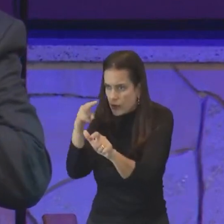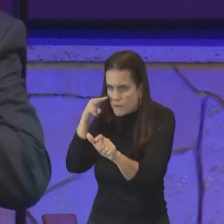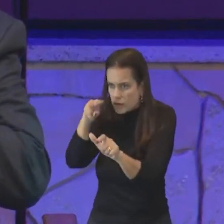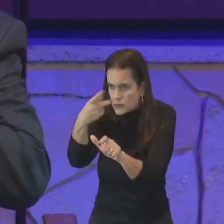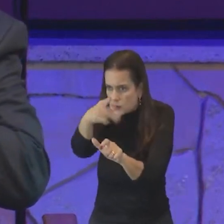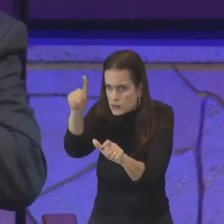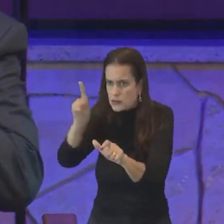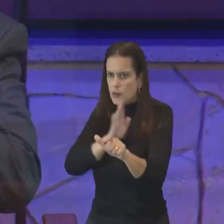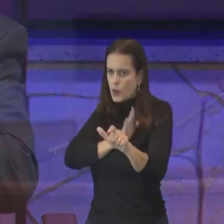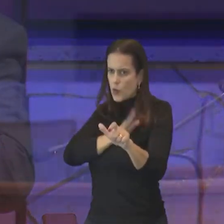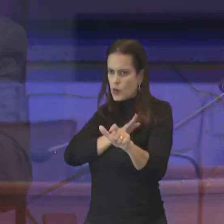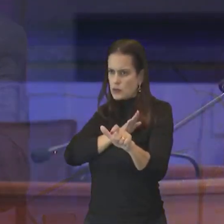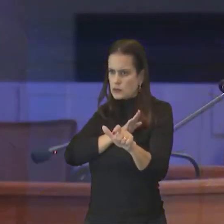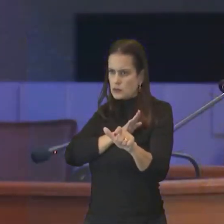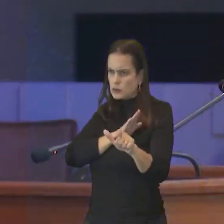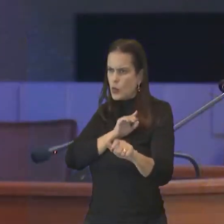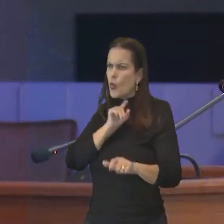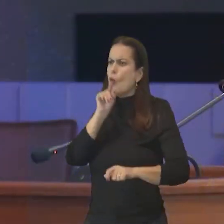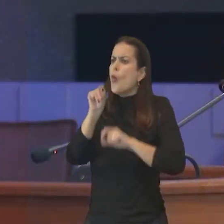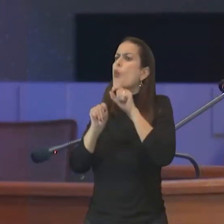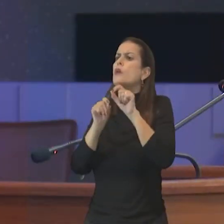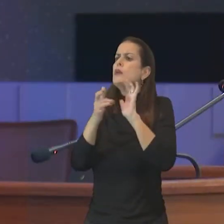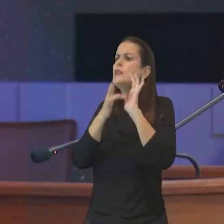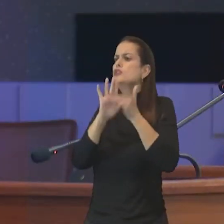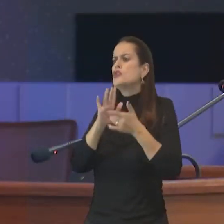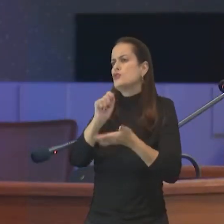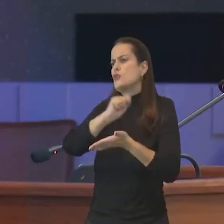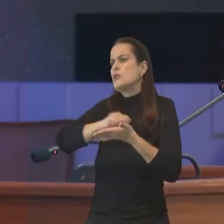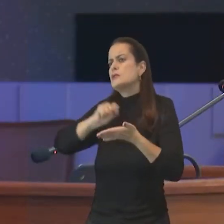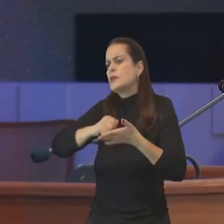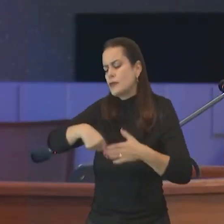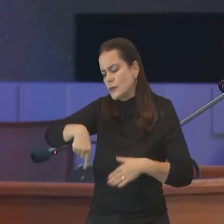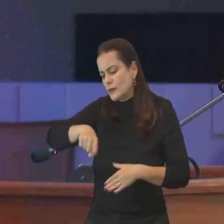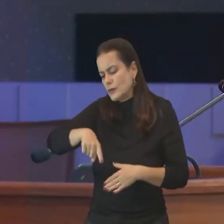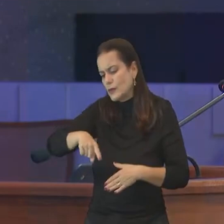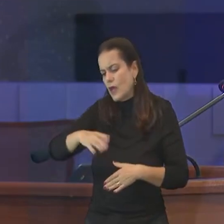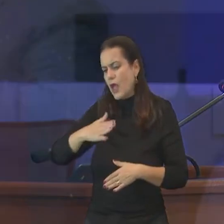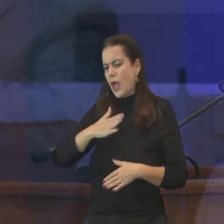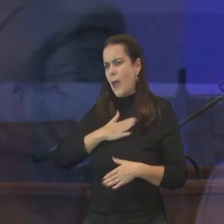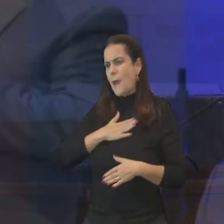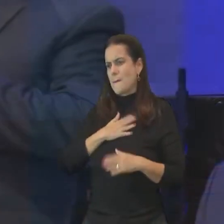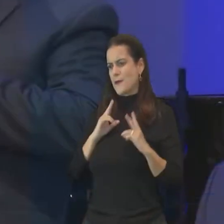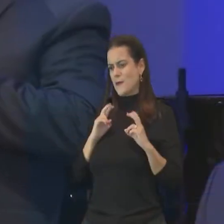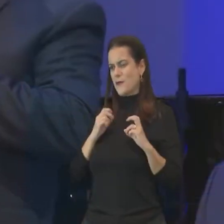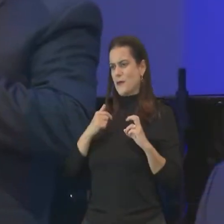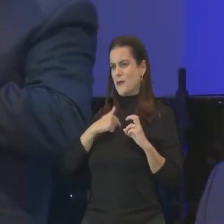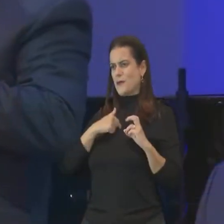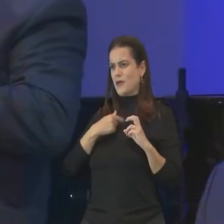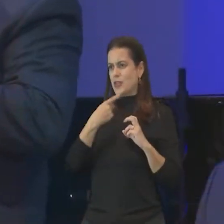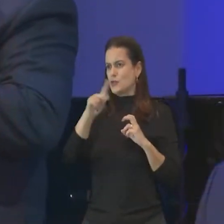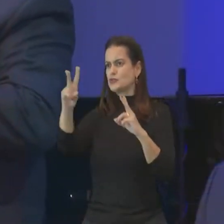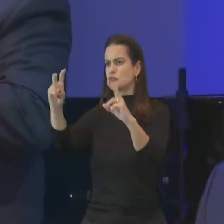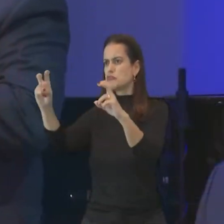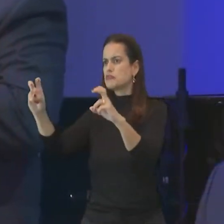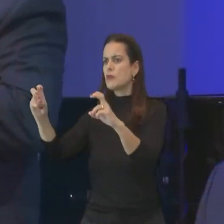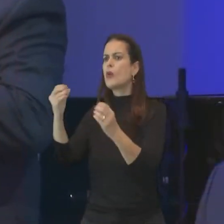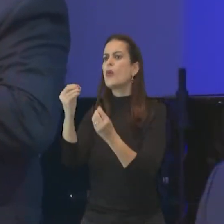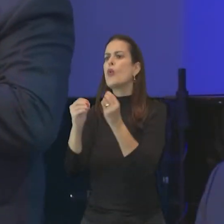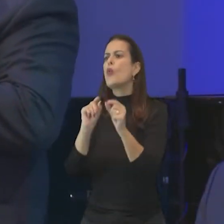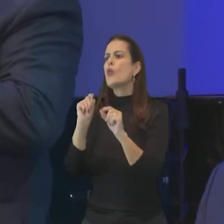coração, o que Ele escreveria na terra a meu respeito e a seu respeito